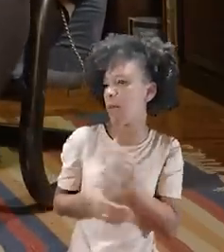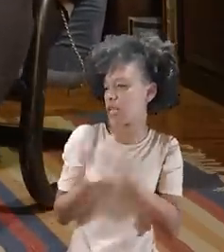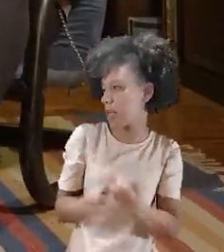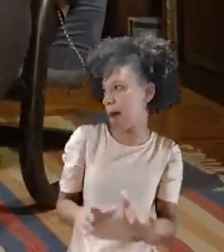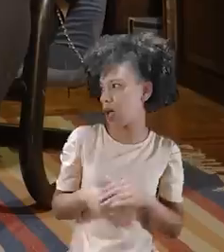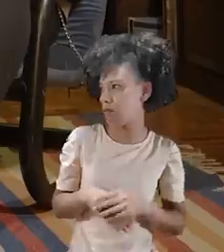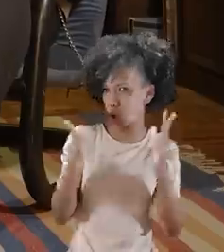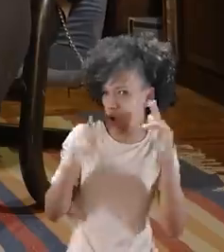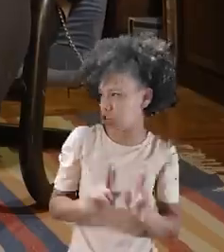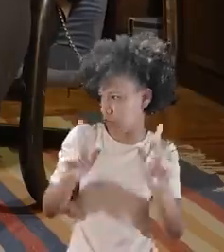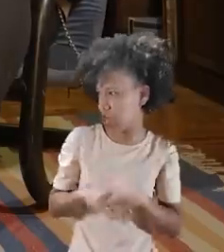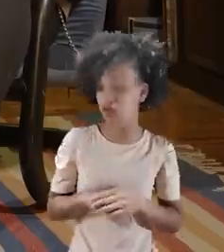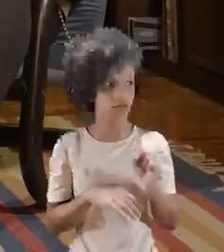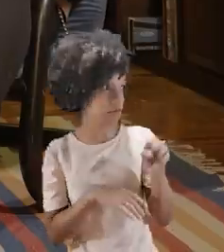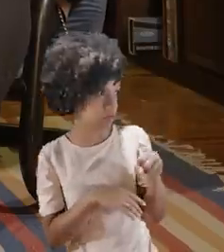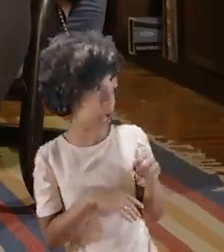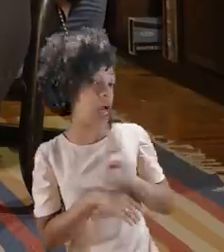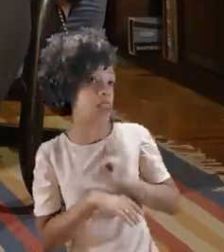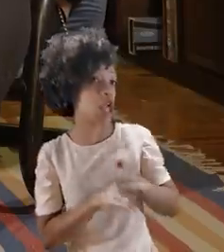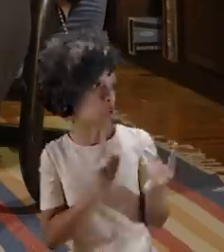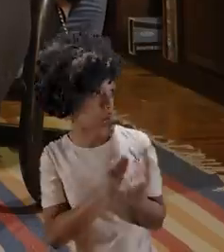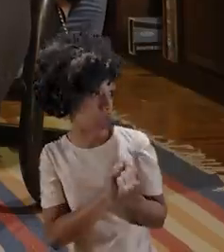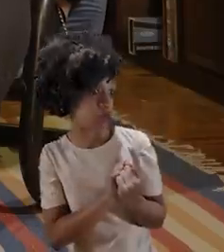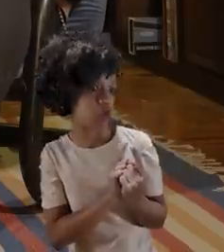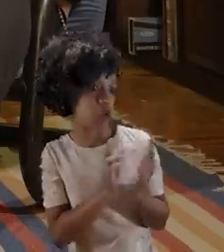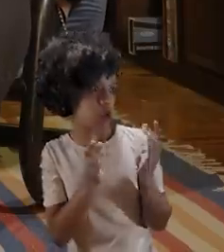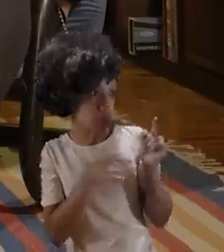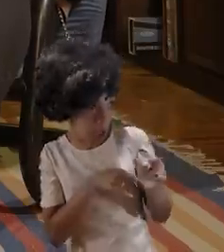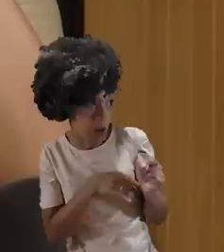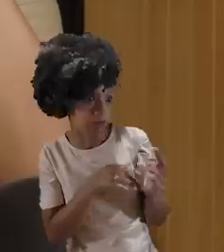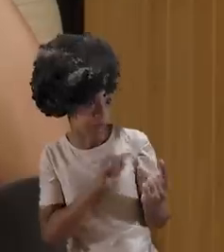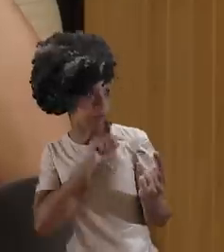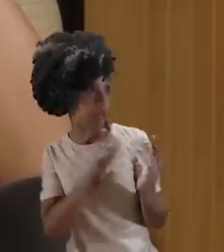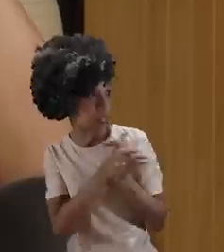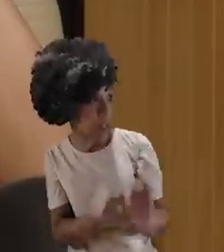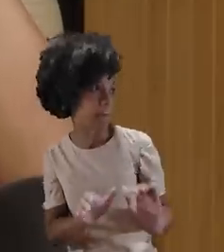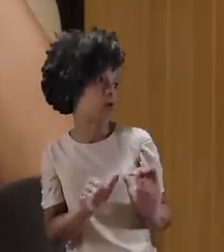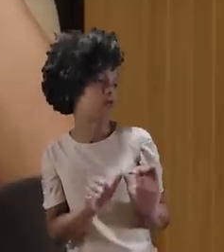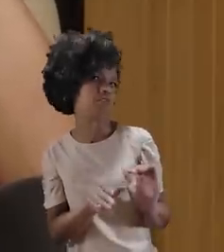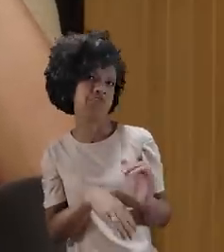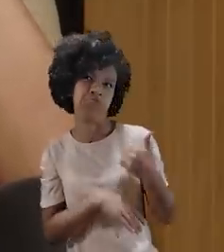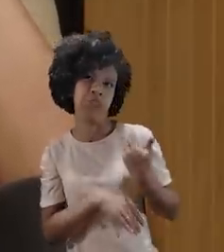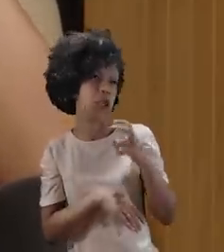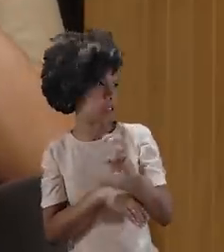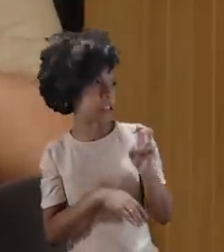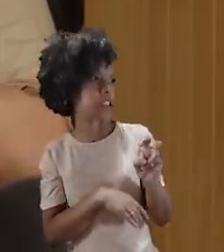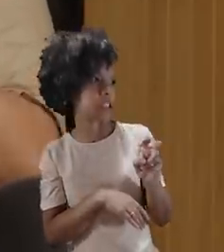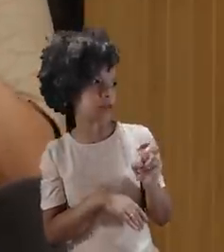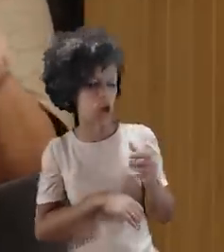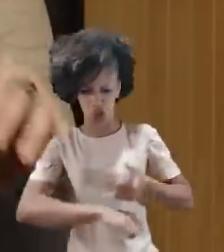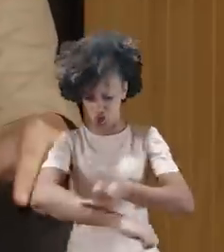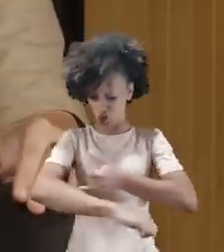vai querer um pouco diferente mano eu tenho um cara que eu tenho um cliente Ou aquele separou mano já deve ter uns 55